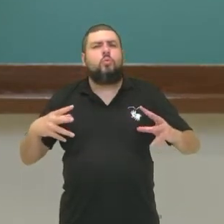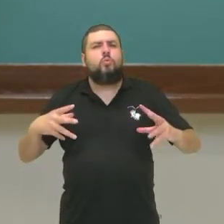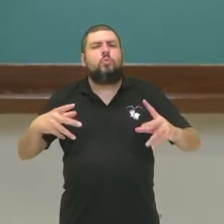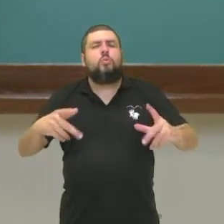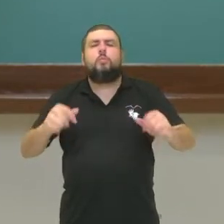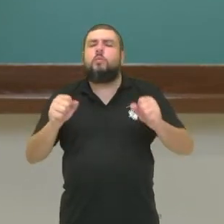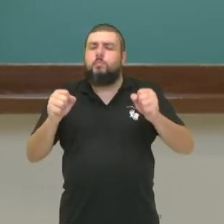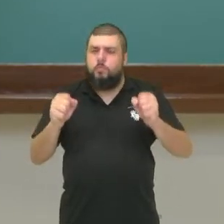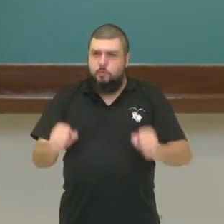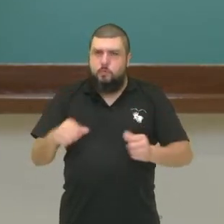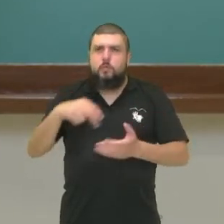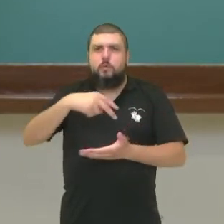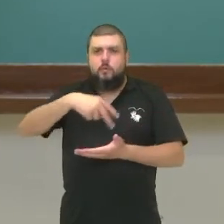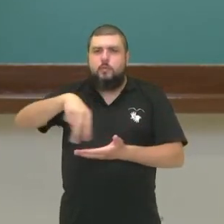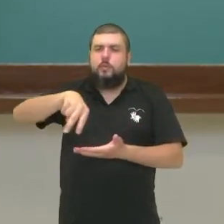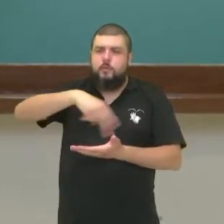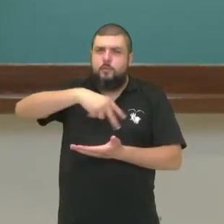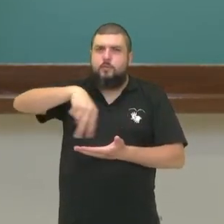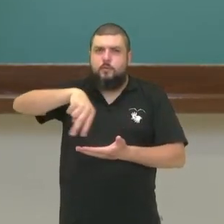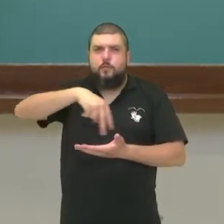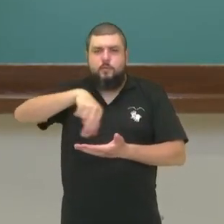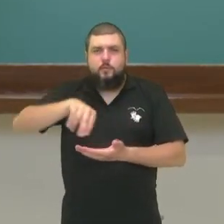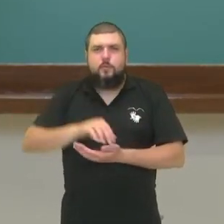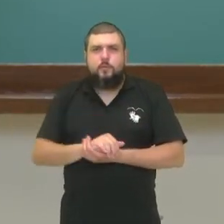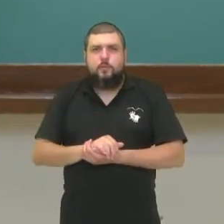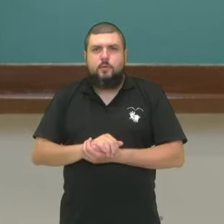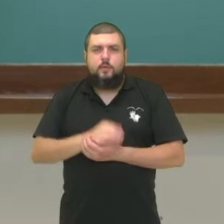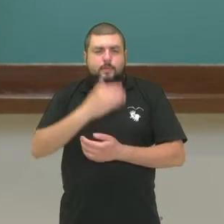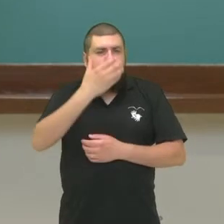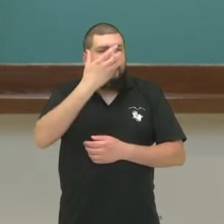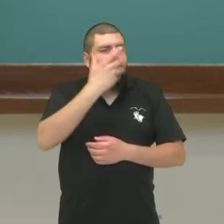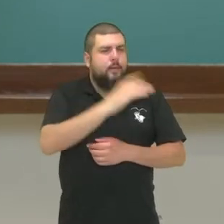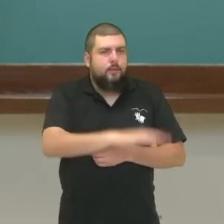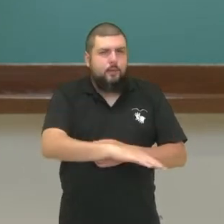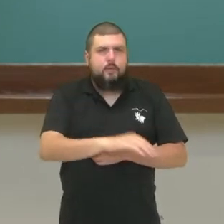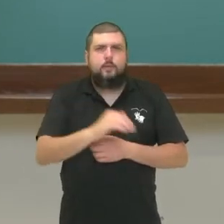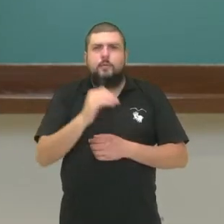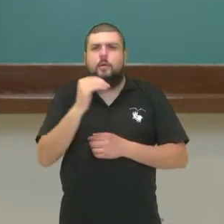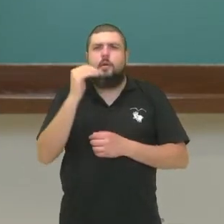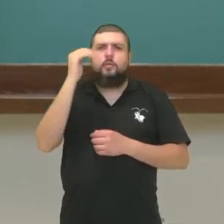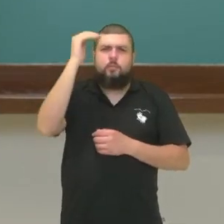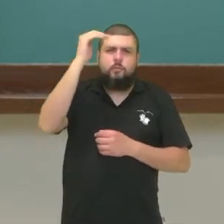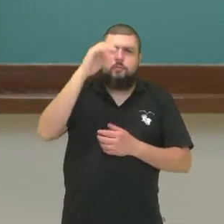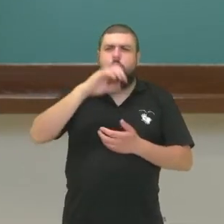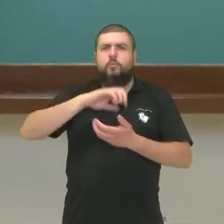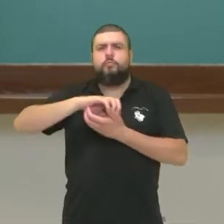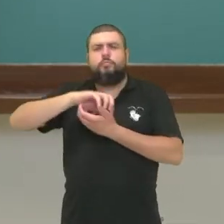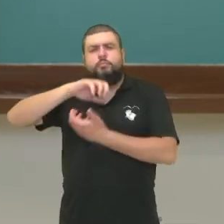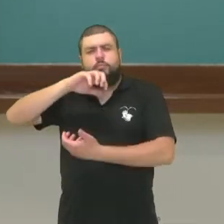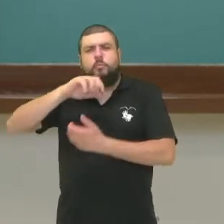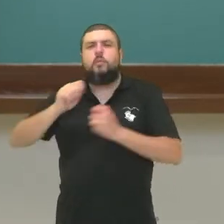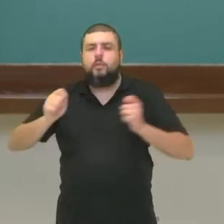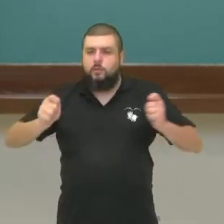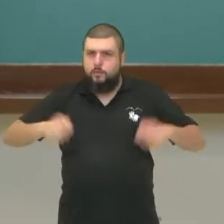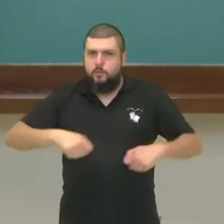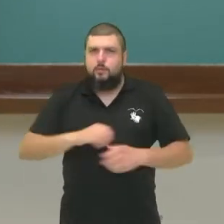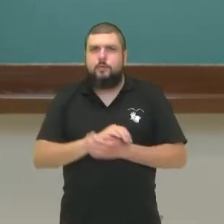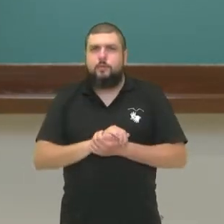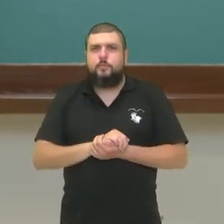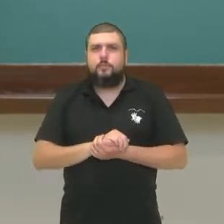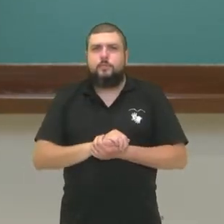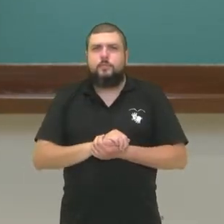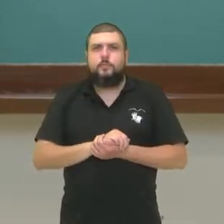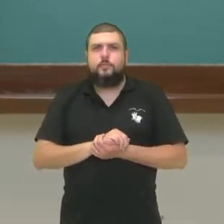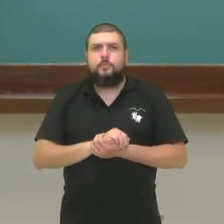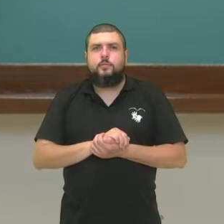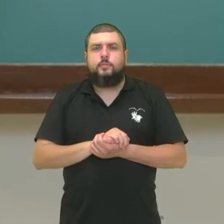as pessoas podem dançar, crianças, adultos, idosos, tá? Ainda nós podemos